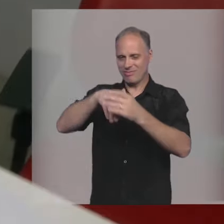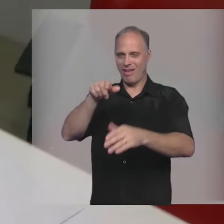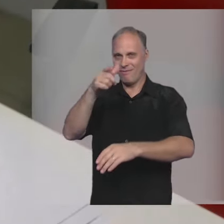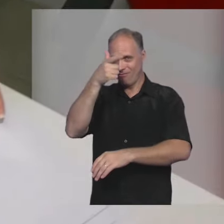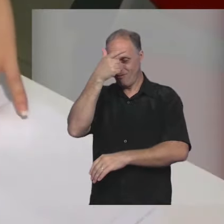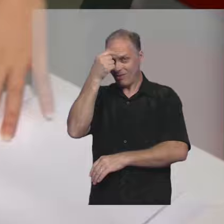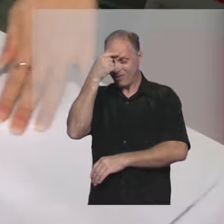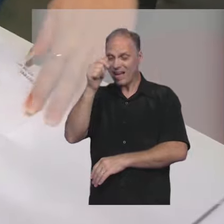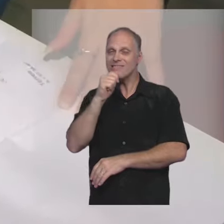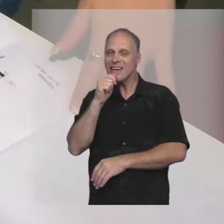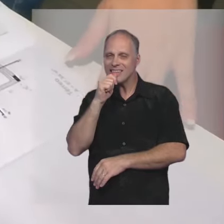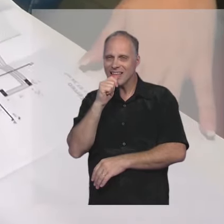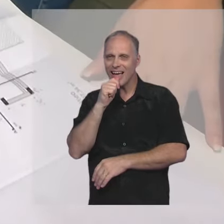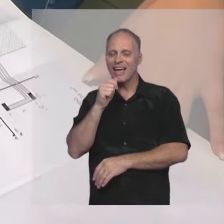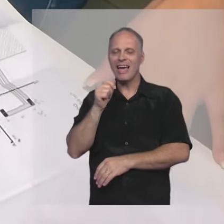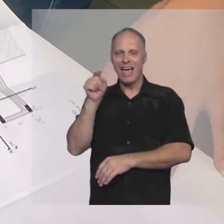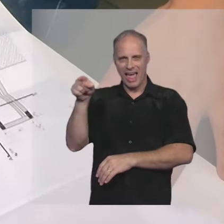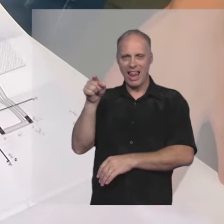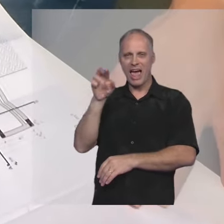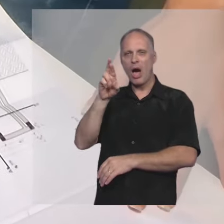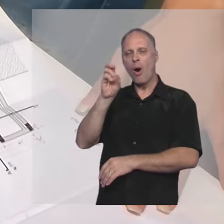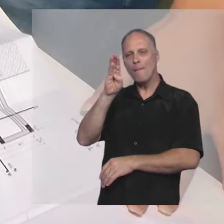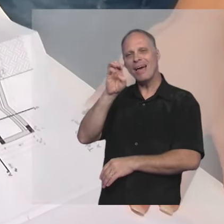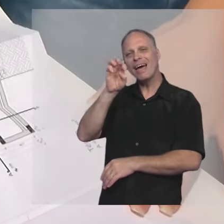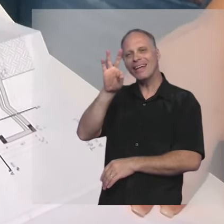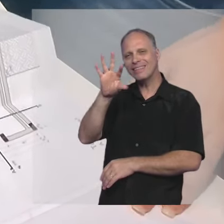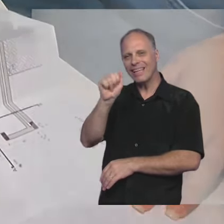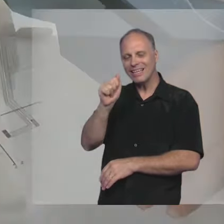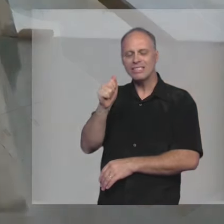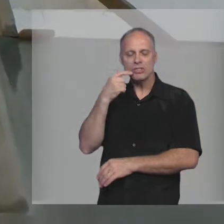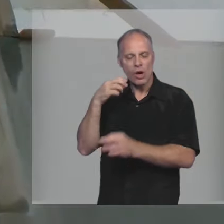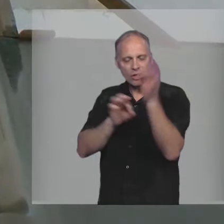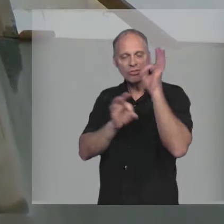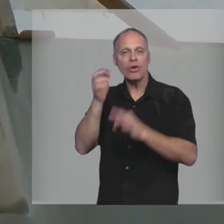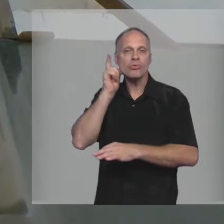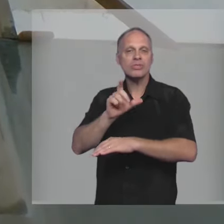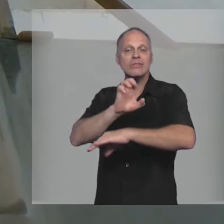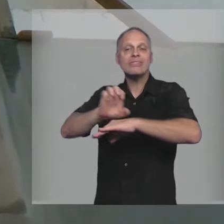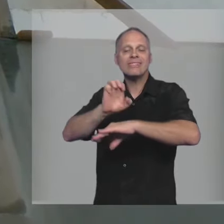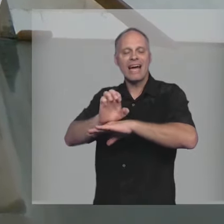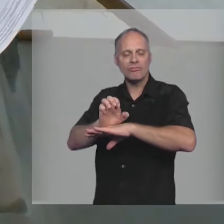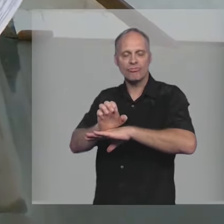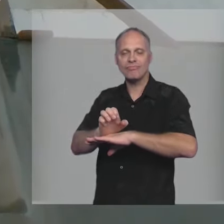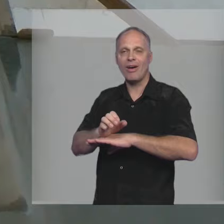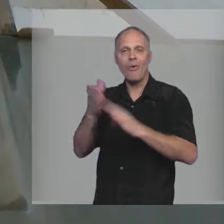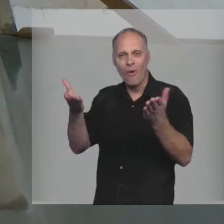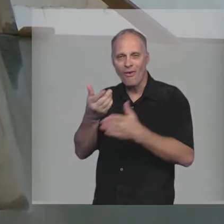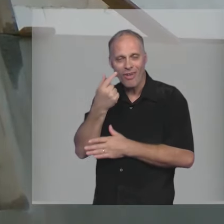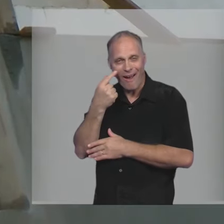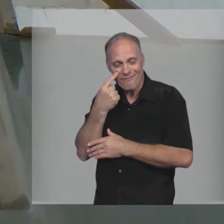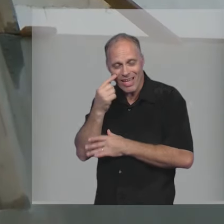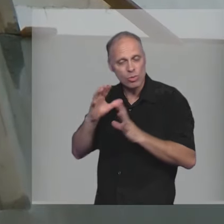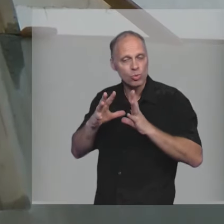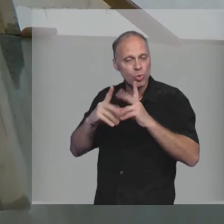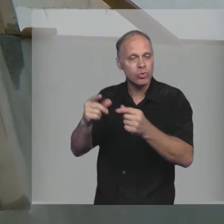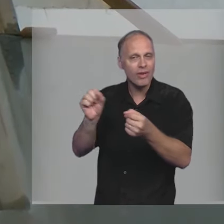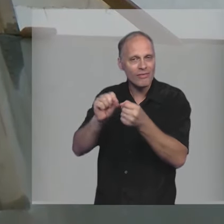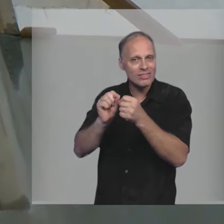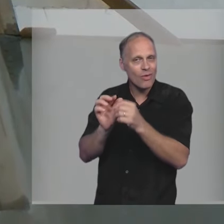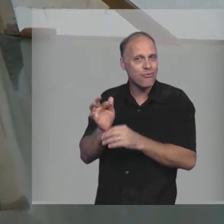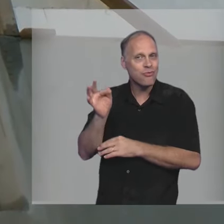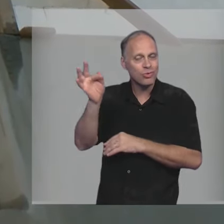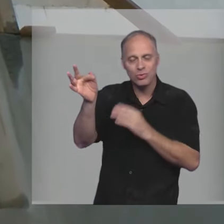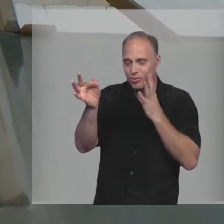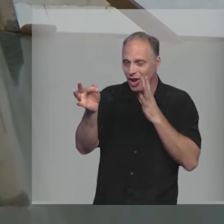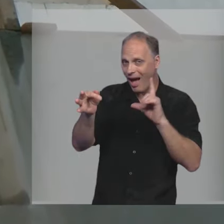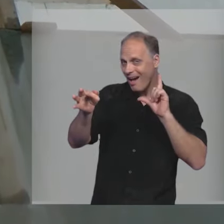na faculdade, a Roberta se organizou e foi atrás de um estágio. Conseguiu. E hoje, ela já consegue enxergar tudo o que